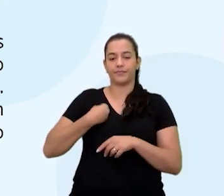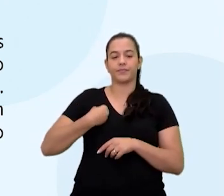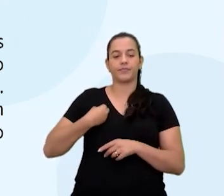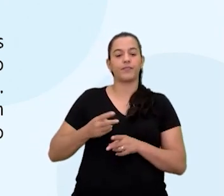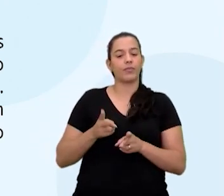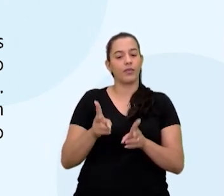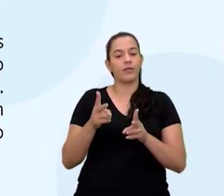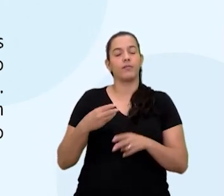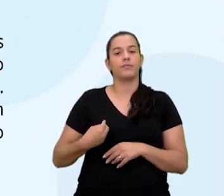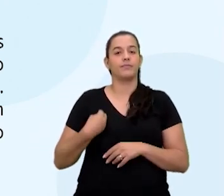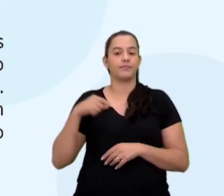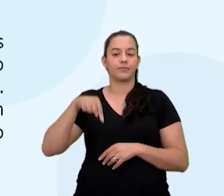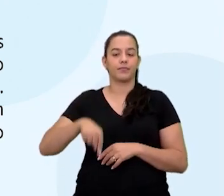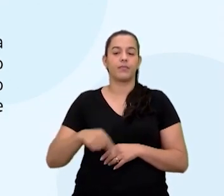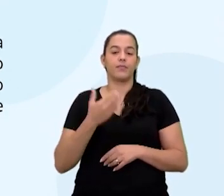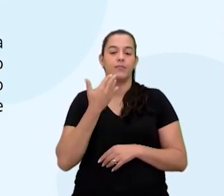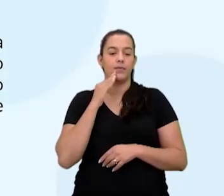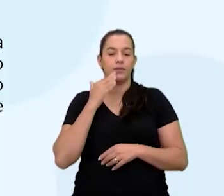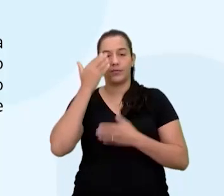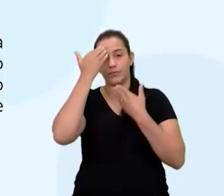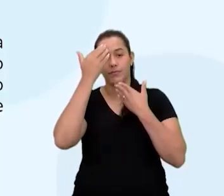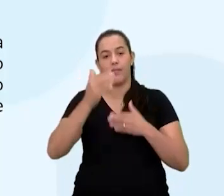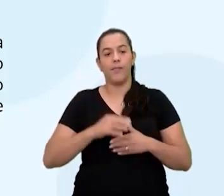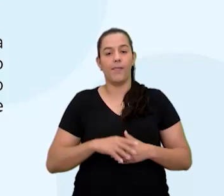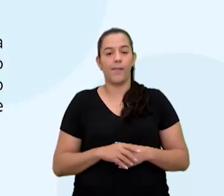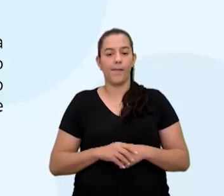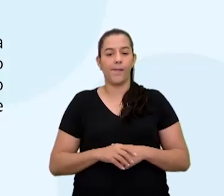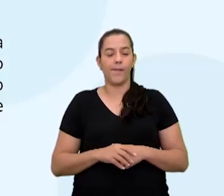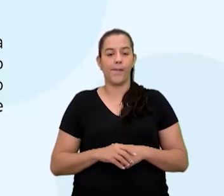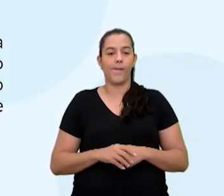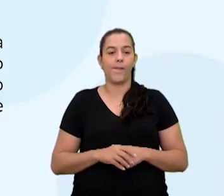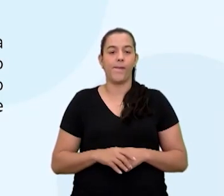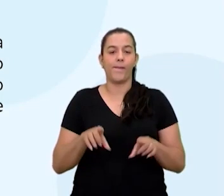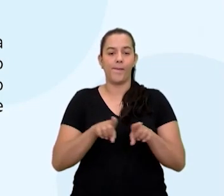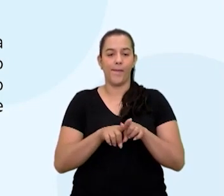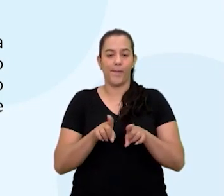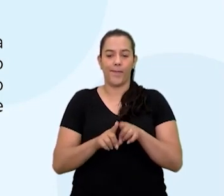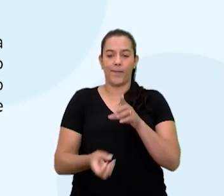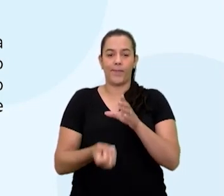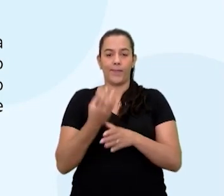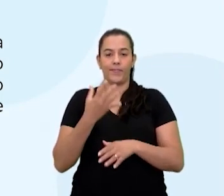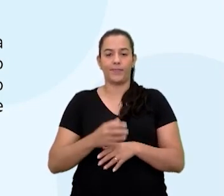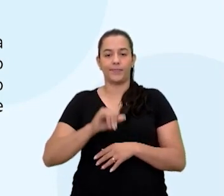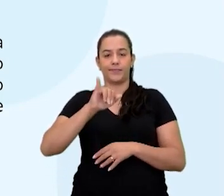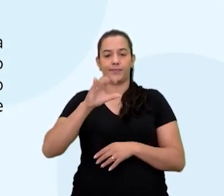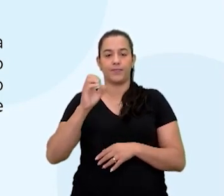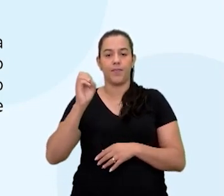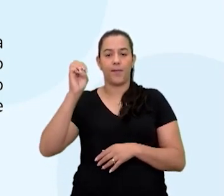no Frei Damião. Tenho só a agradecer. O Banco Comunitário foi criado pela ICOM,